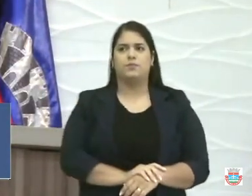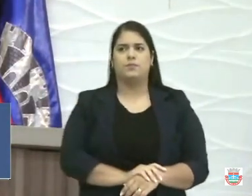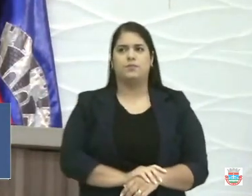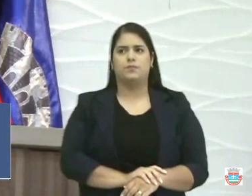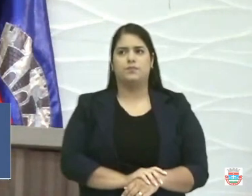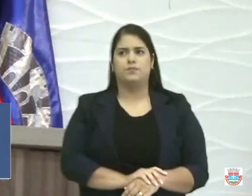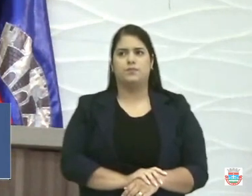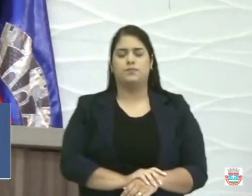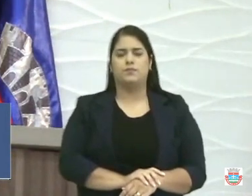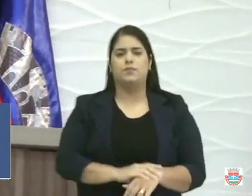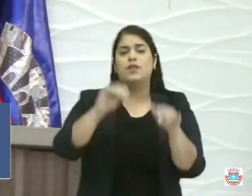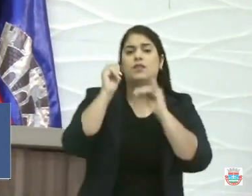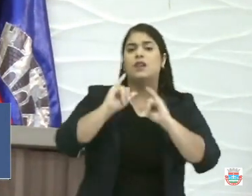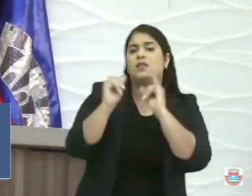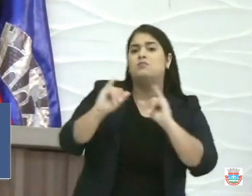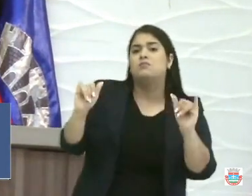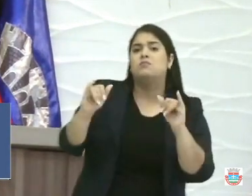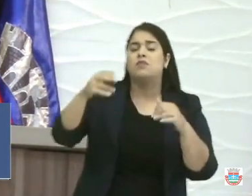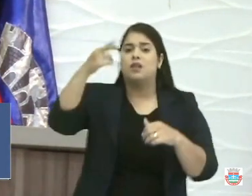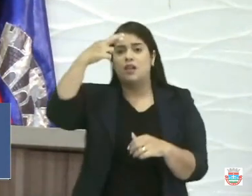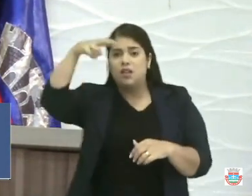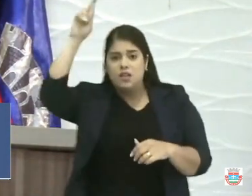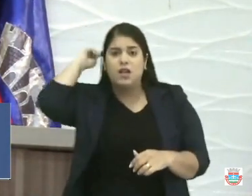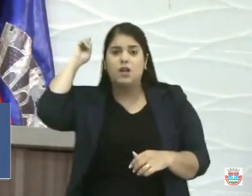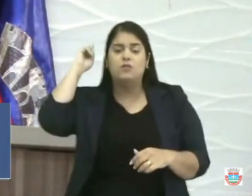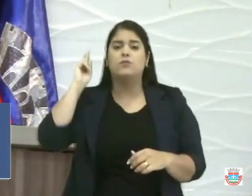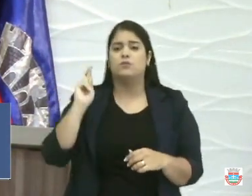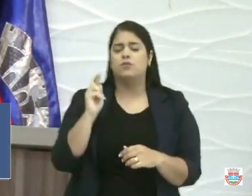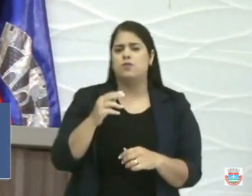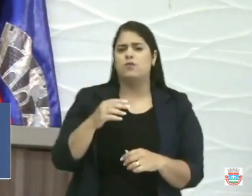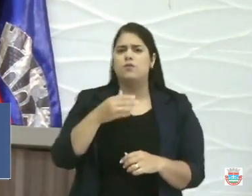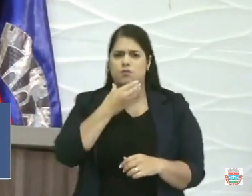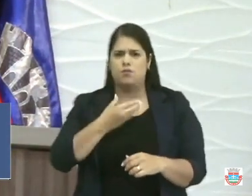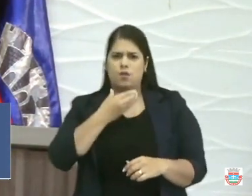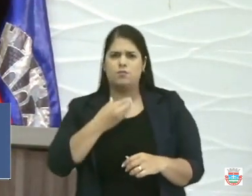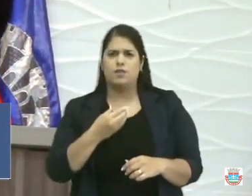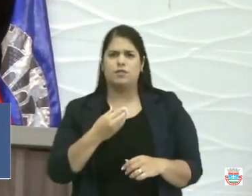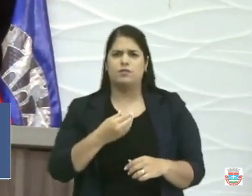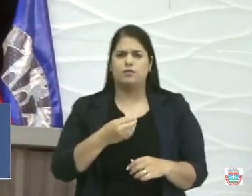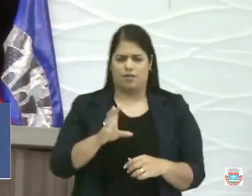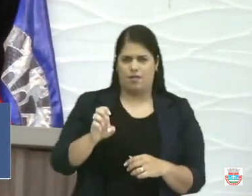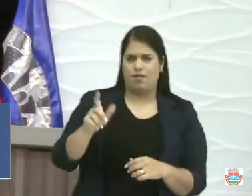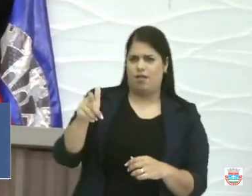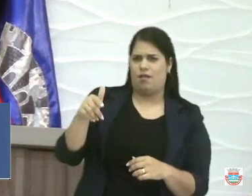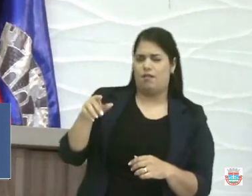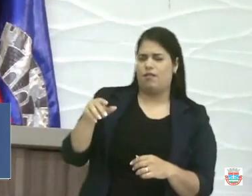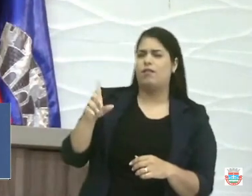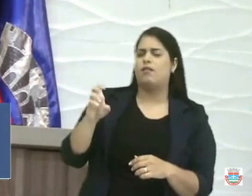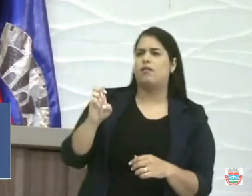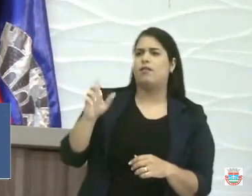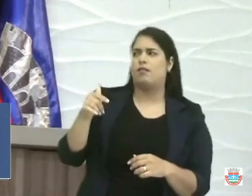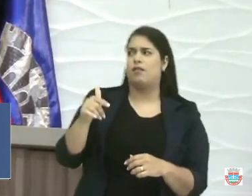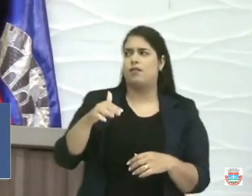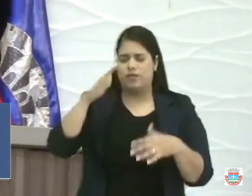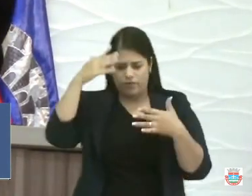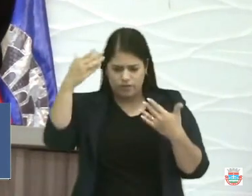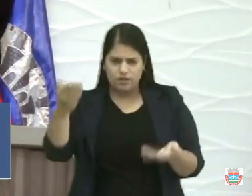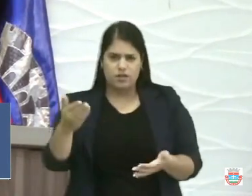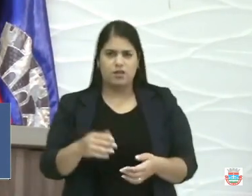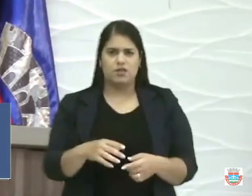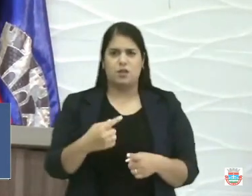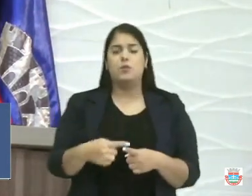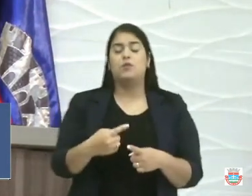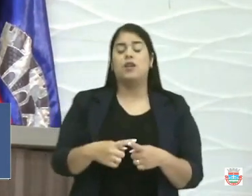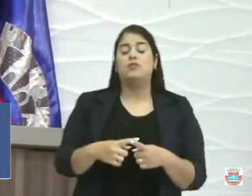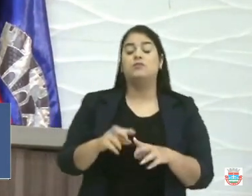Aí o cabo disse, Sinaldo, tu vai ser igual um cabo daquele, é? Eu digo, é mesmo, é verdade. Tirei Vossa Excelência da ética, porque eu não sou da sua